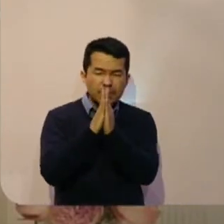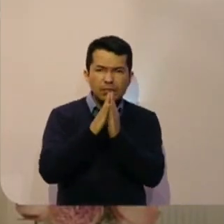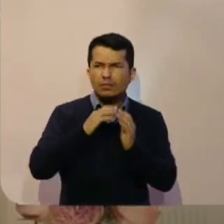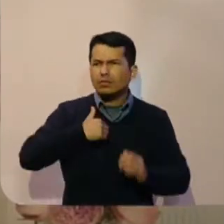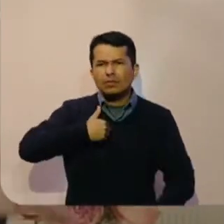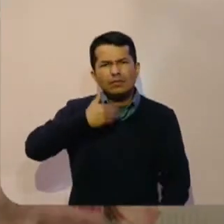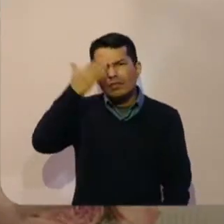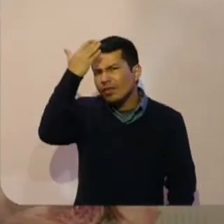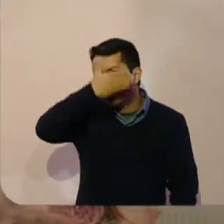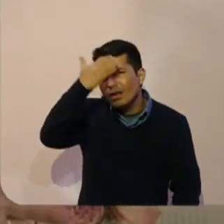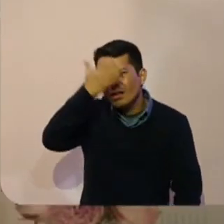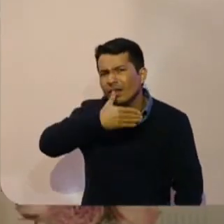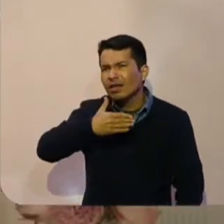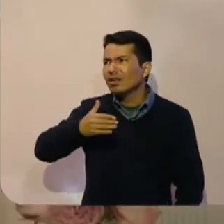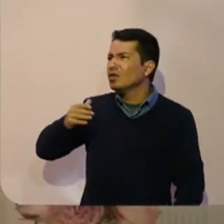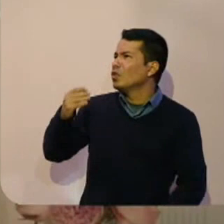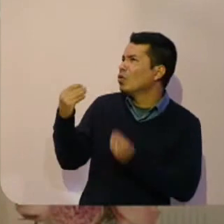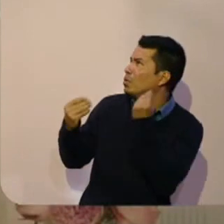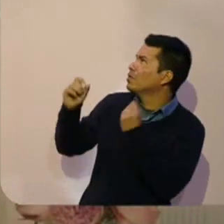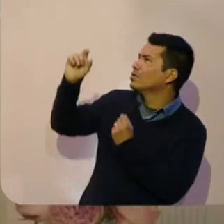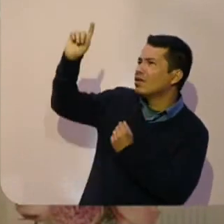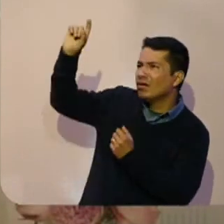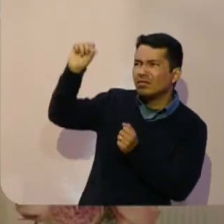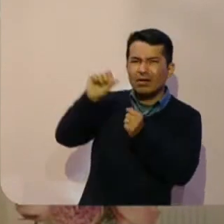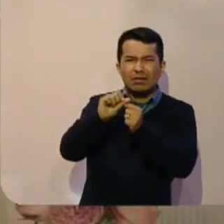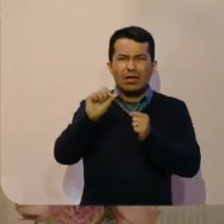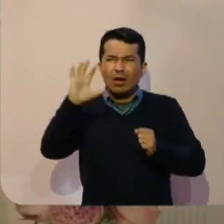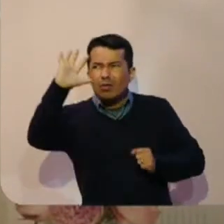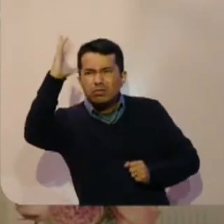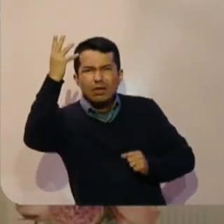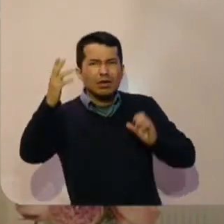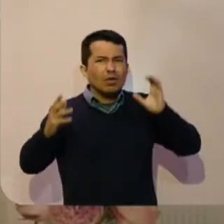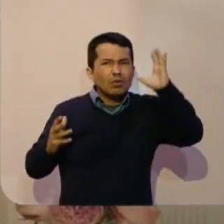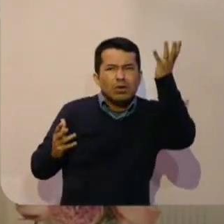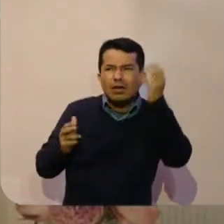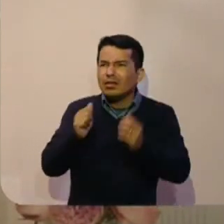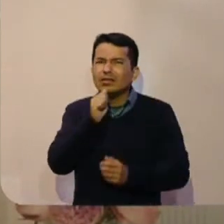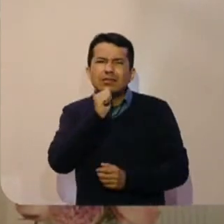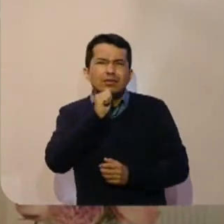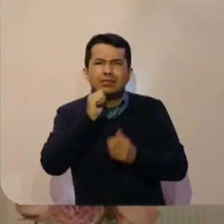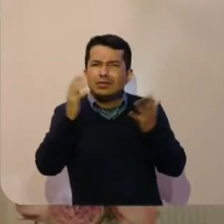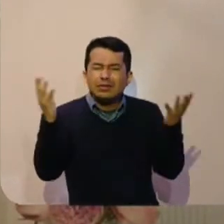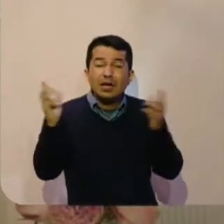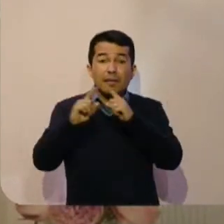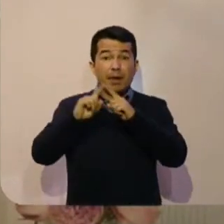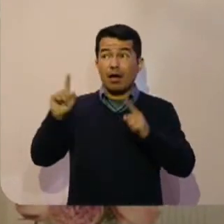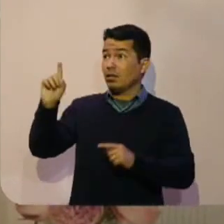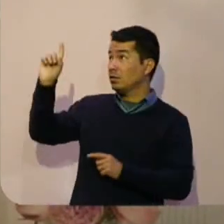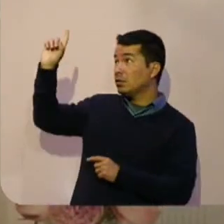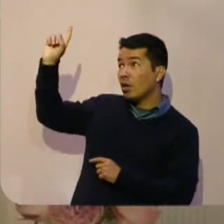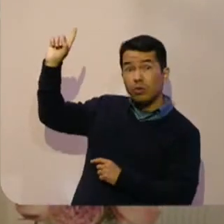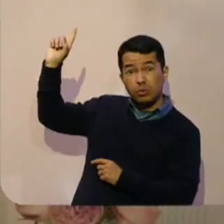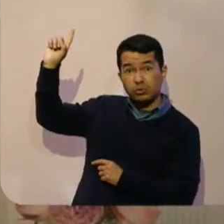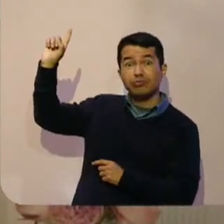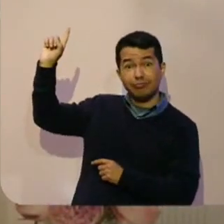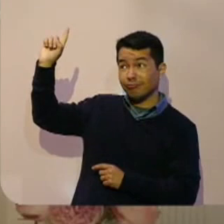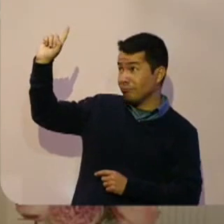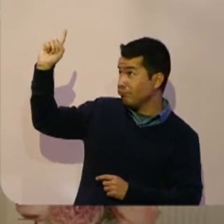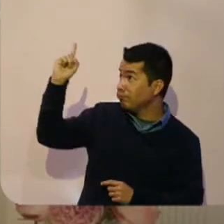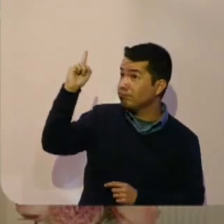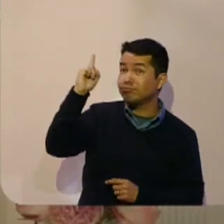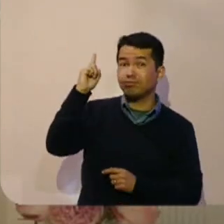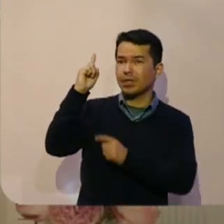vi nada acontecer. Mas a presença de Deus, a revelação de Deus, o derramar de Deus é